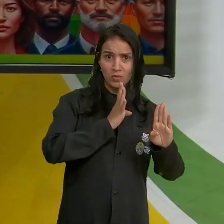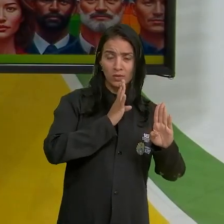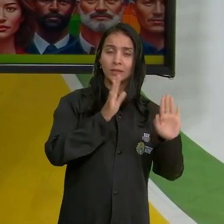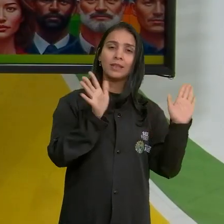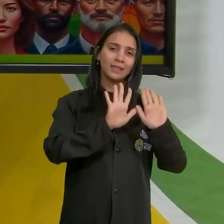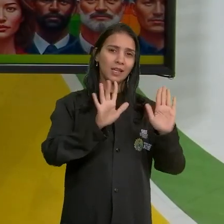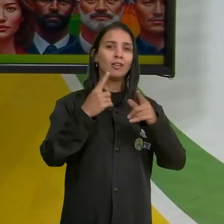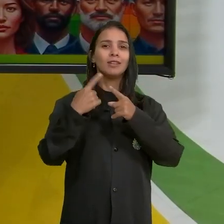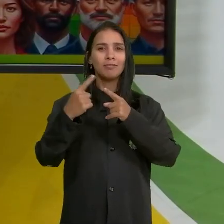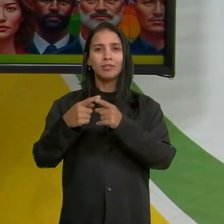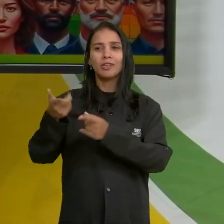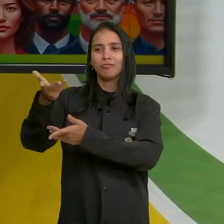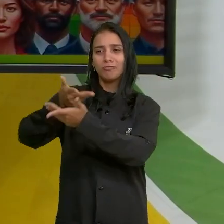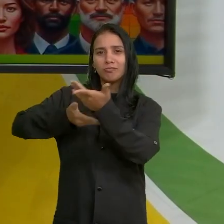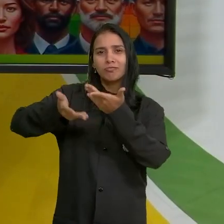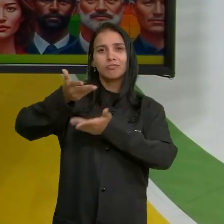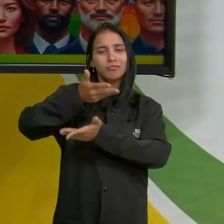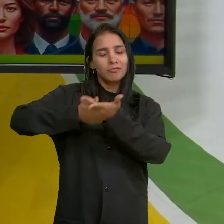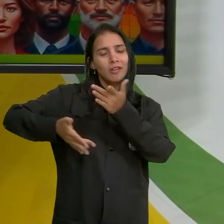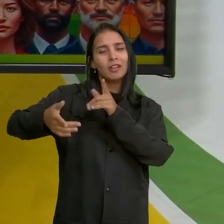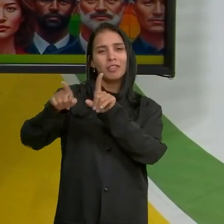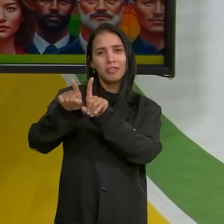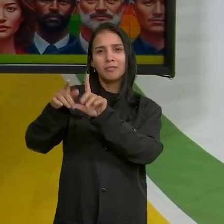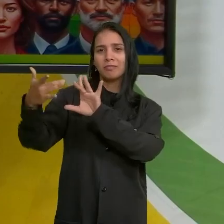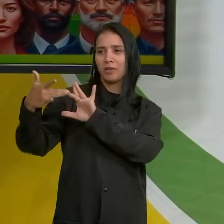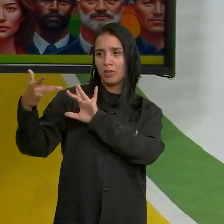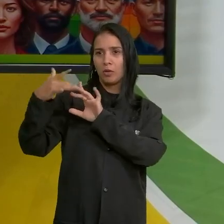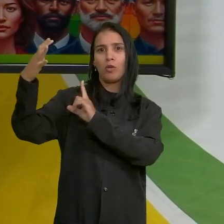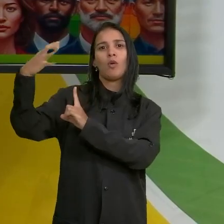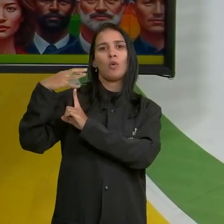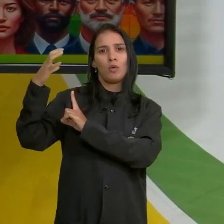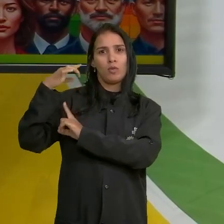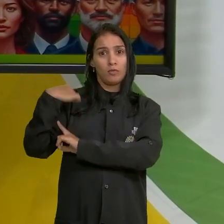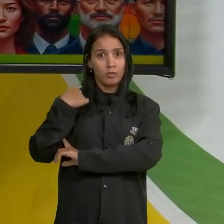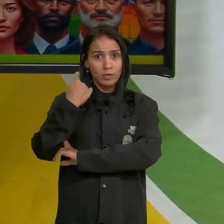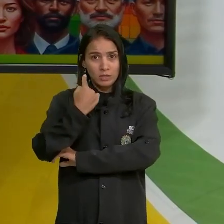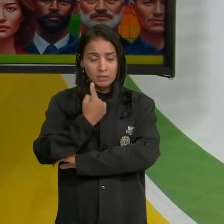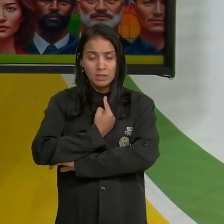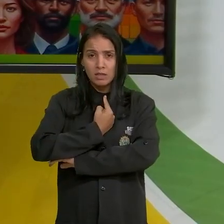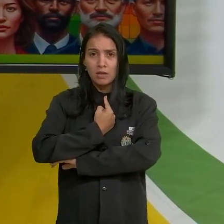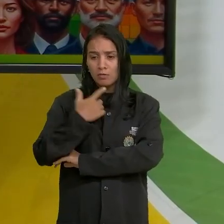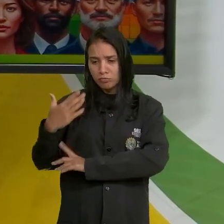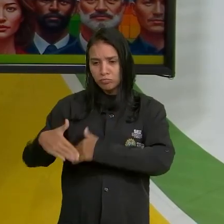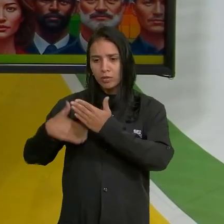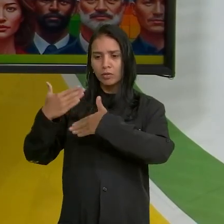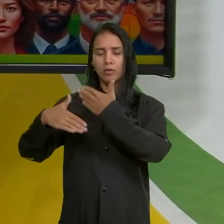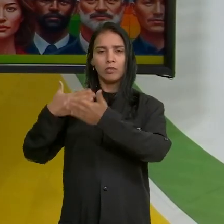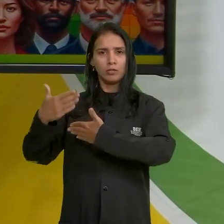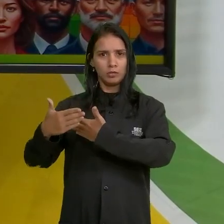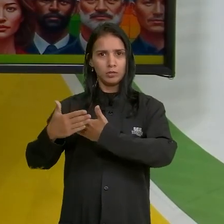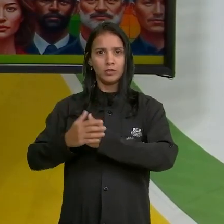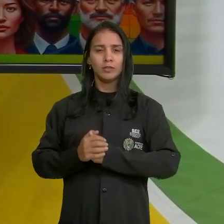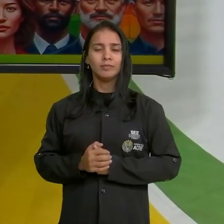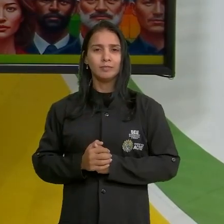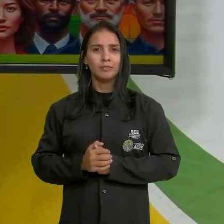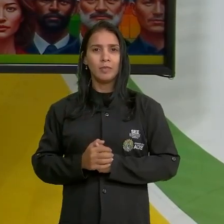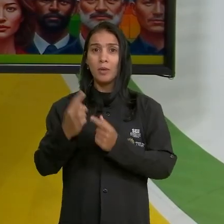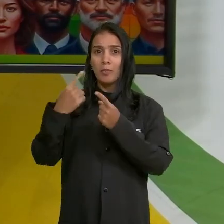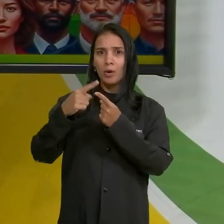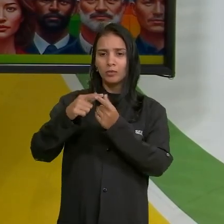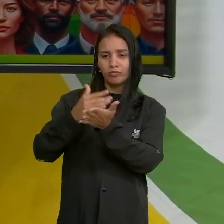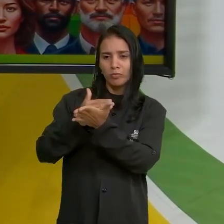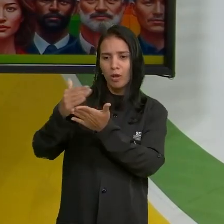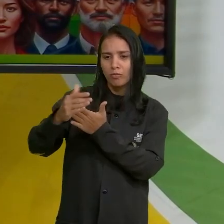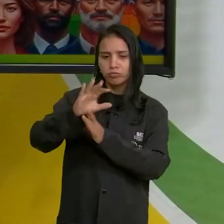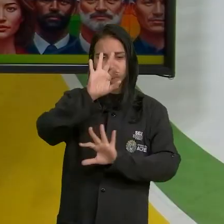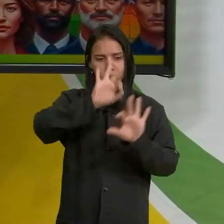em que ele vai se relacionando com outras pessoas. Aí esse indivíduo, essa pessoa, ela começa a elaborar as